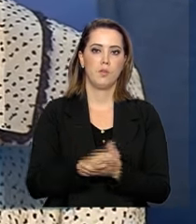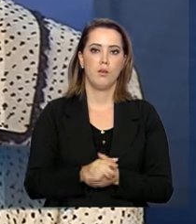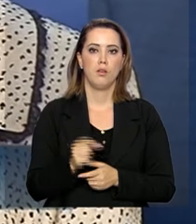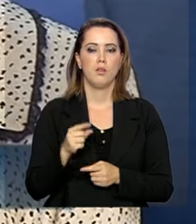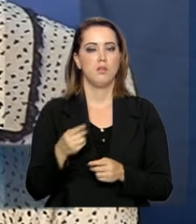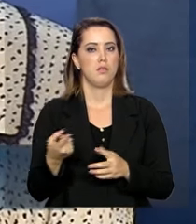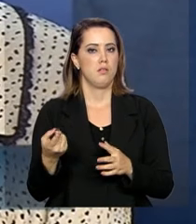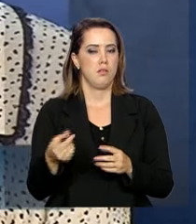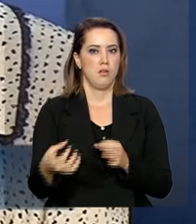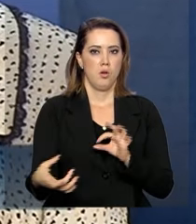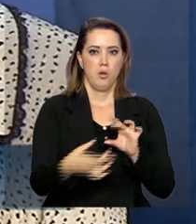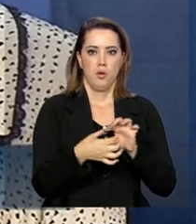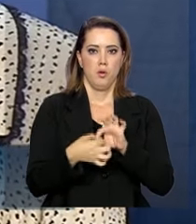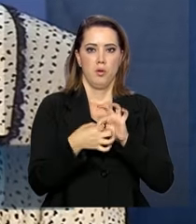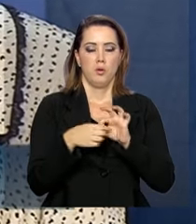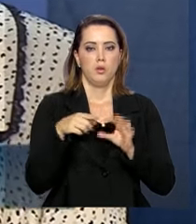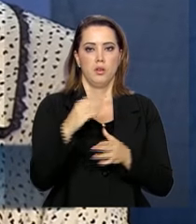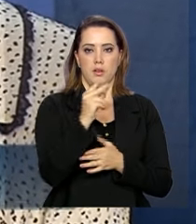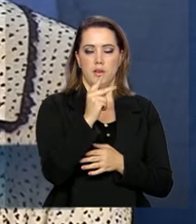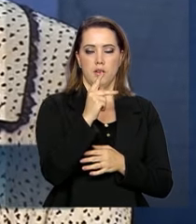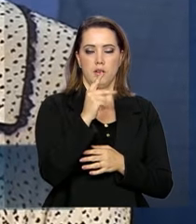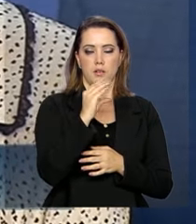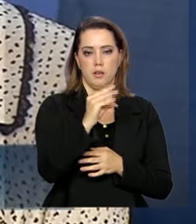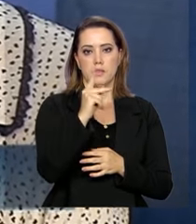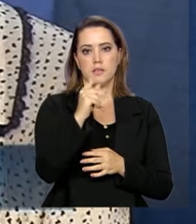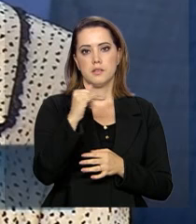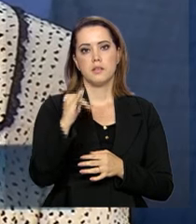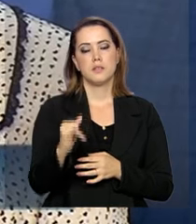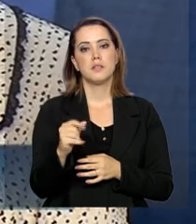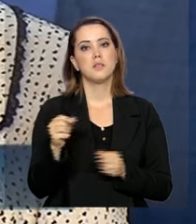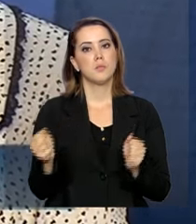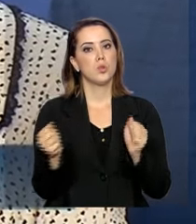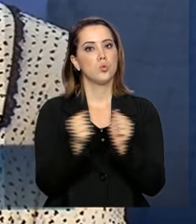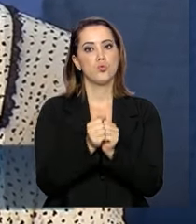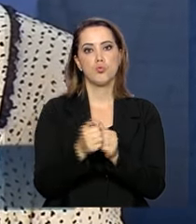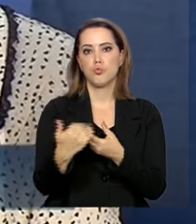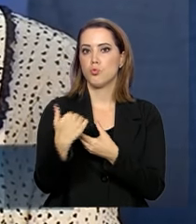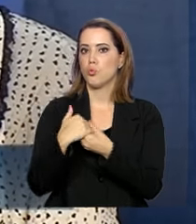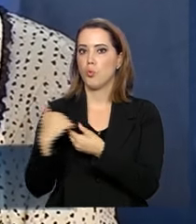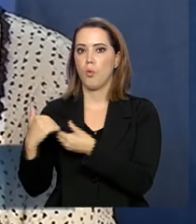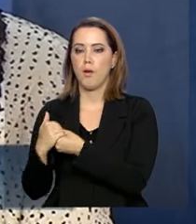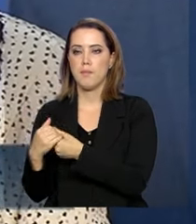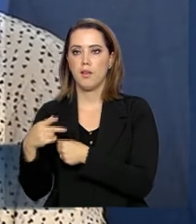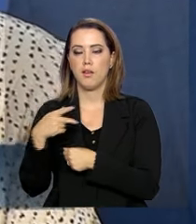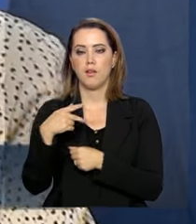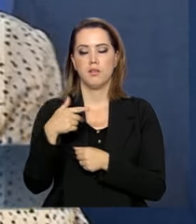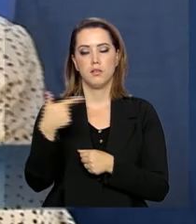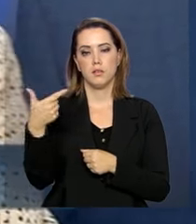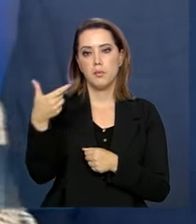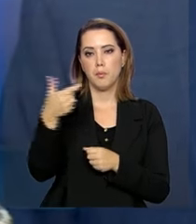entre o encerramento dessa CPI com a minha campanha eleitoral de 2010.